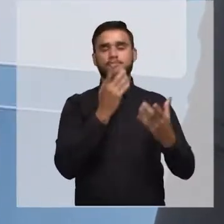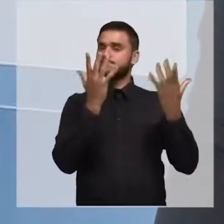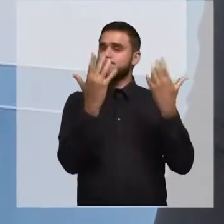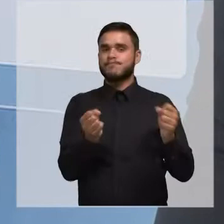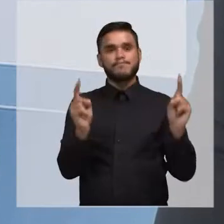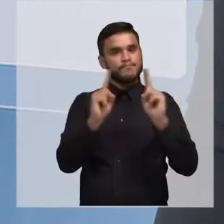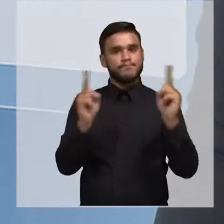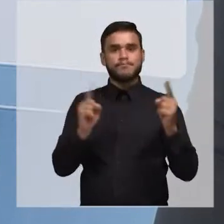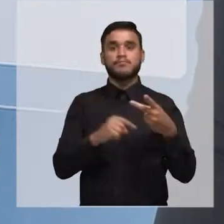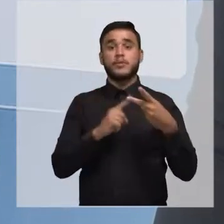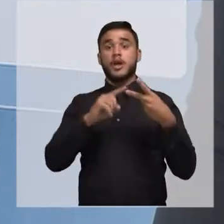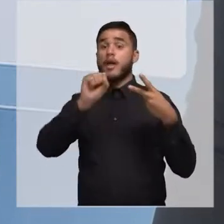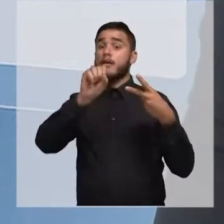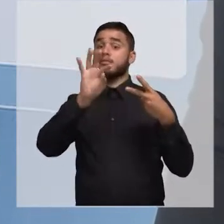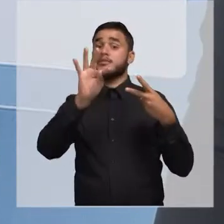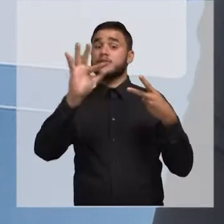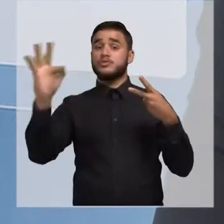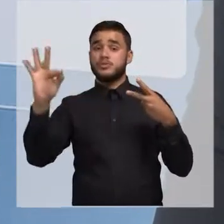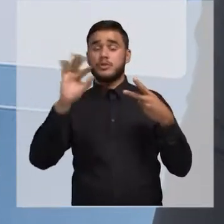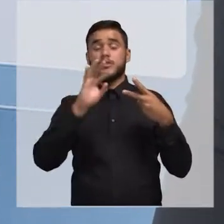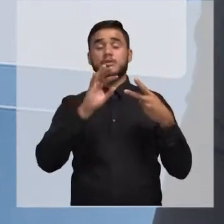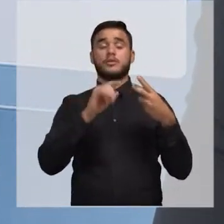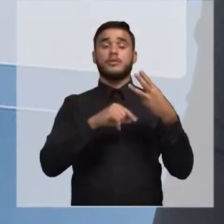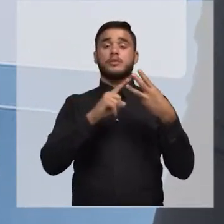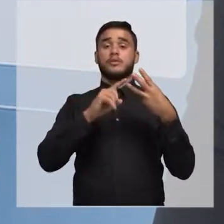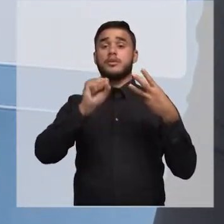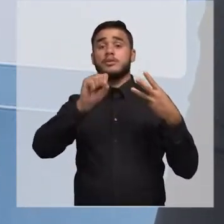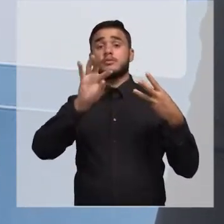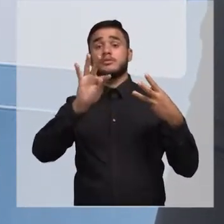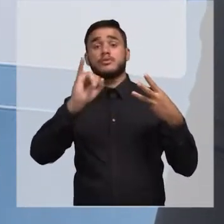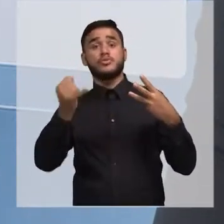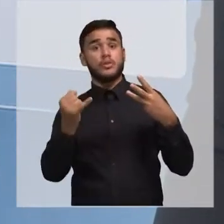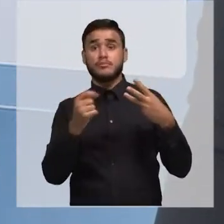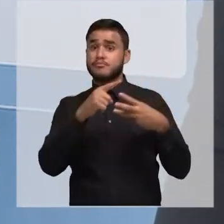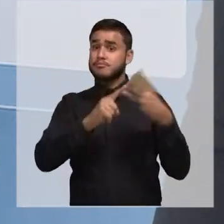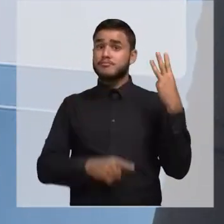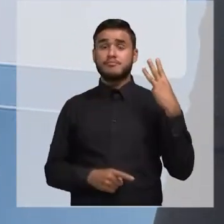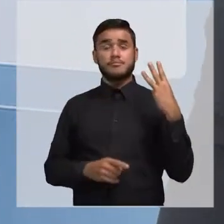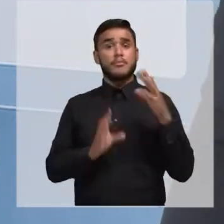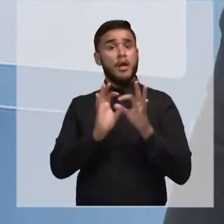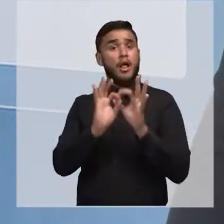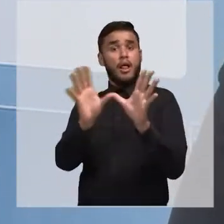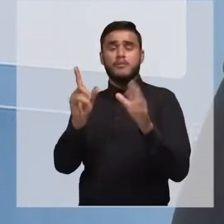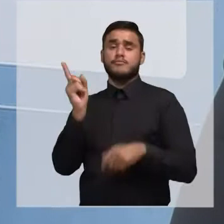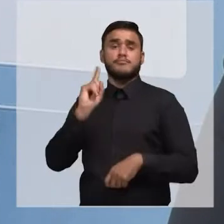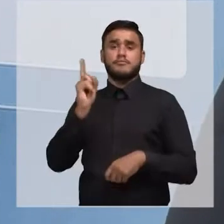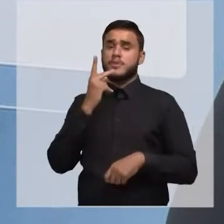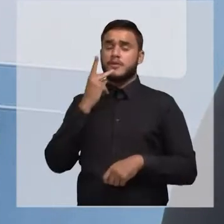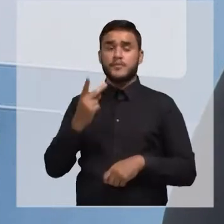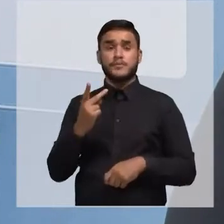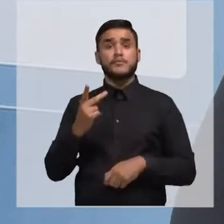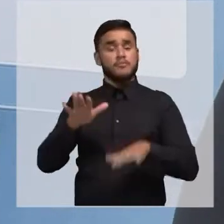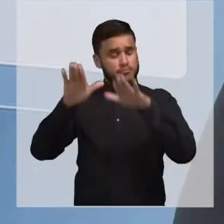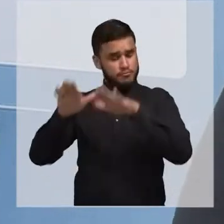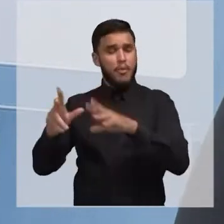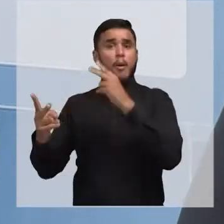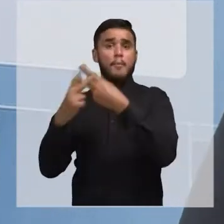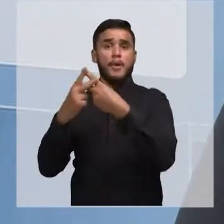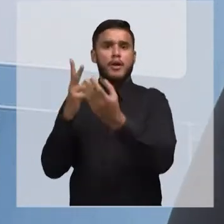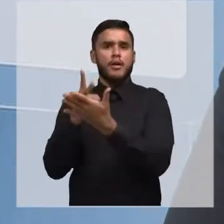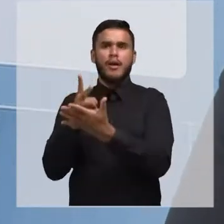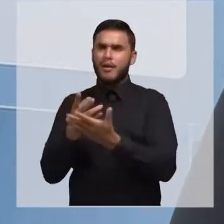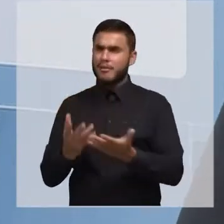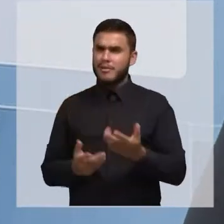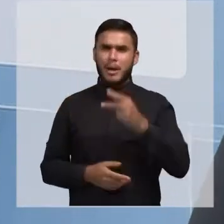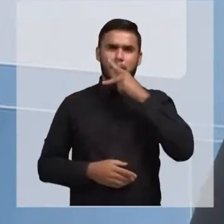negados no STJ e no Supremo Tribunal Federal. Então, é uma coisa louca. Mesmo assim, com tudo isso, o Partido